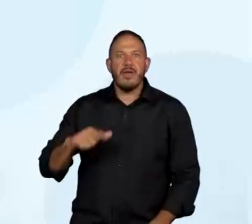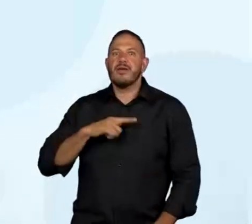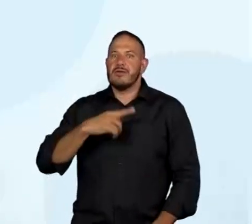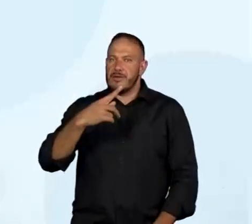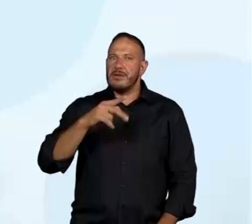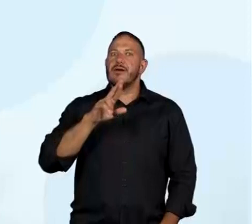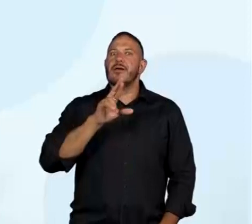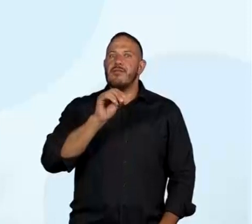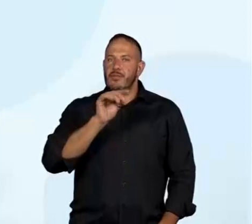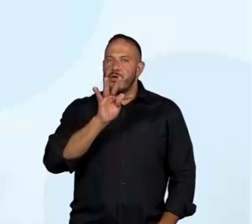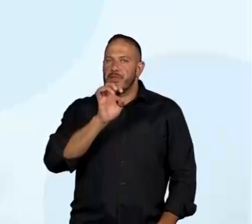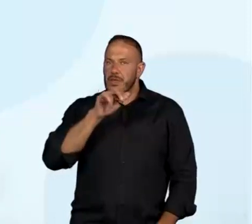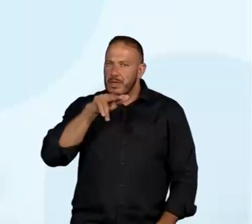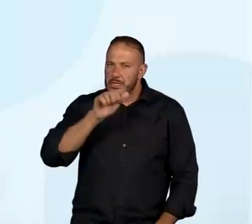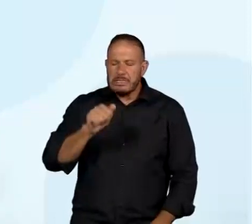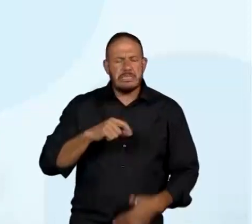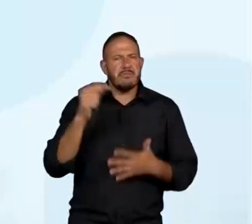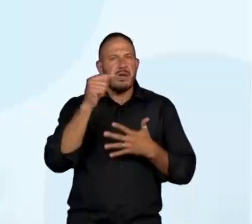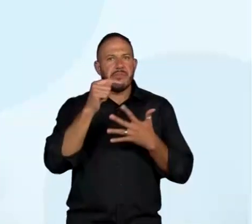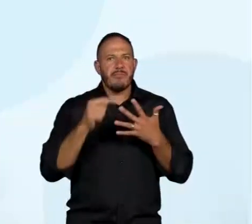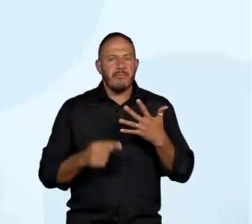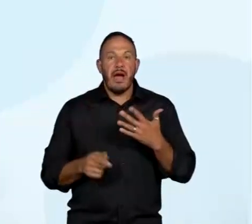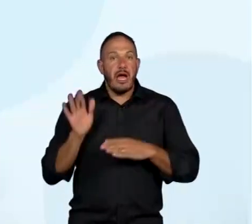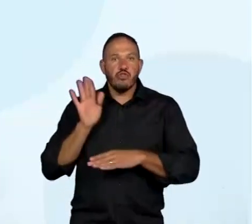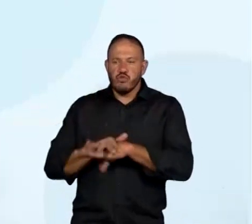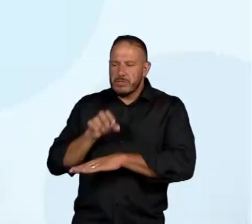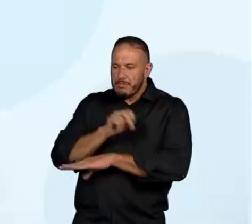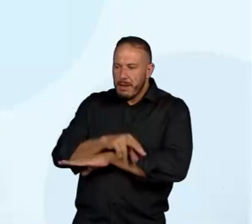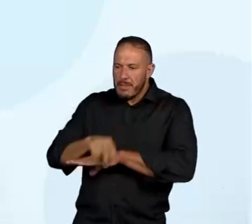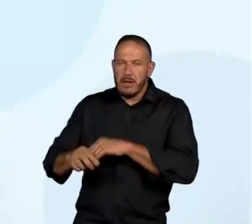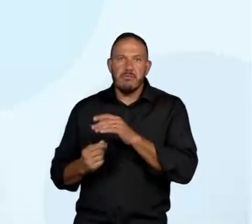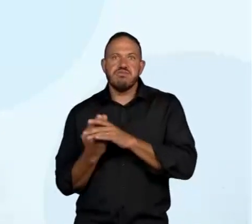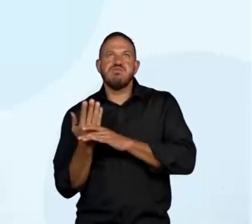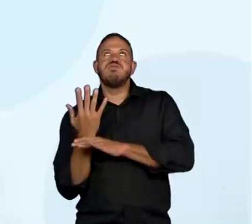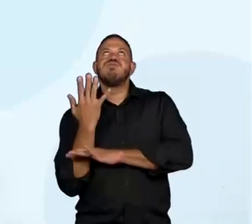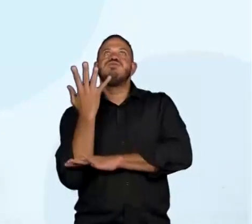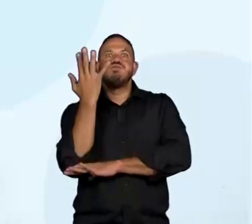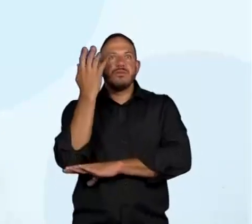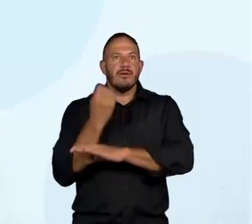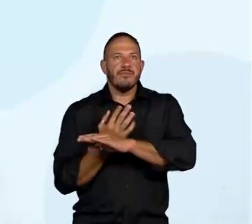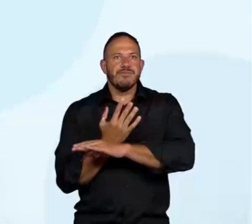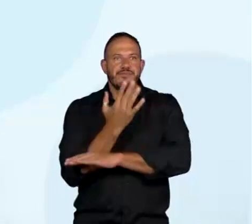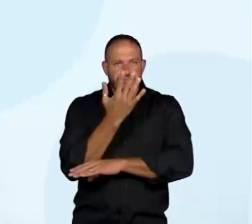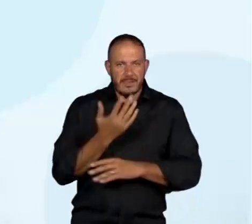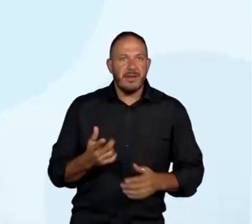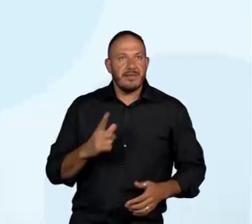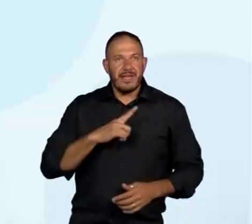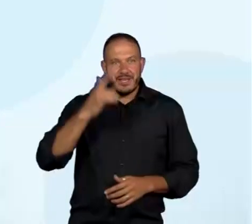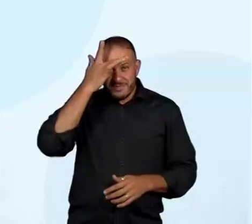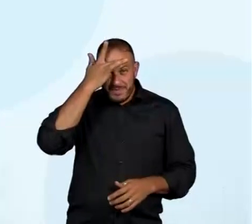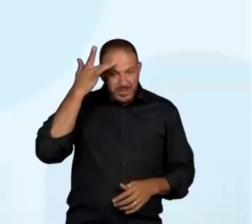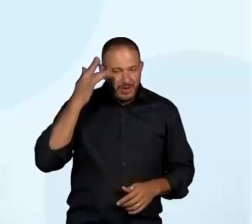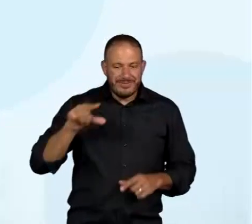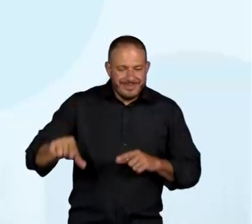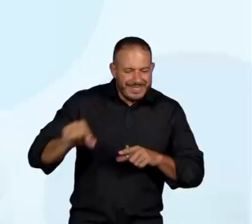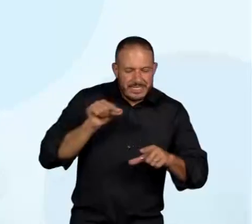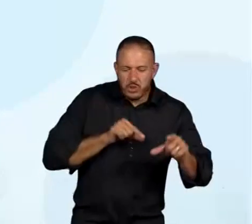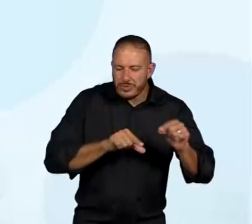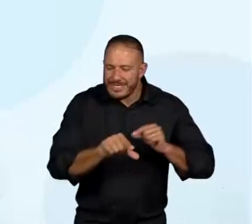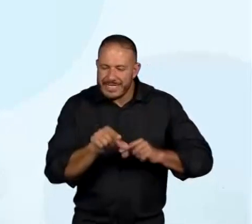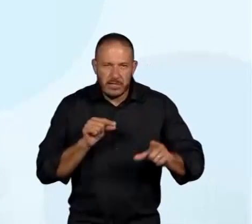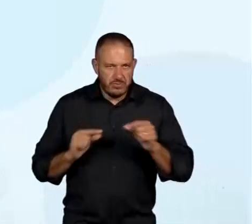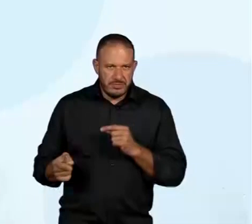que ajudam no plantio, porque é muito fértil. E a gente tem uma imagem com o pessoal selecionando um